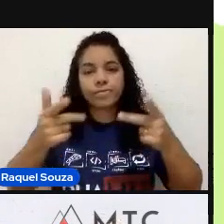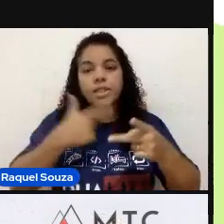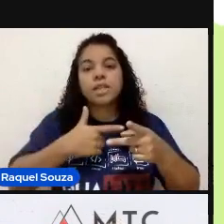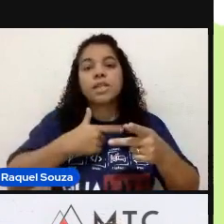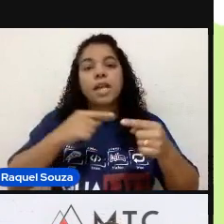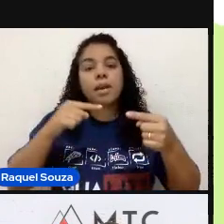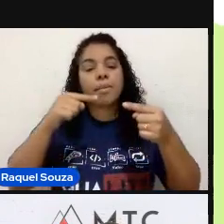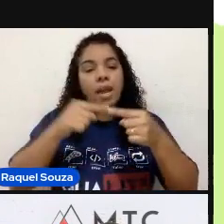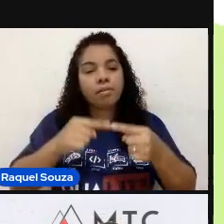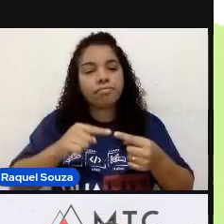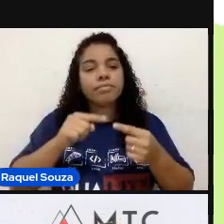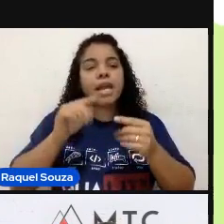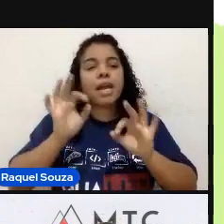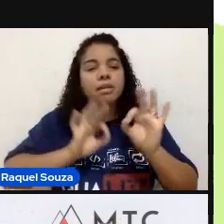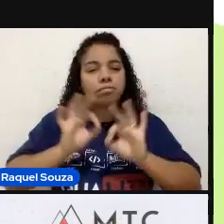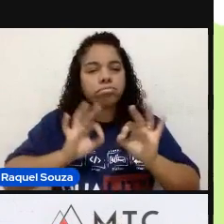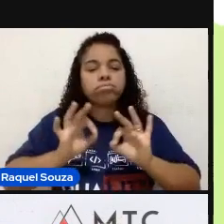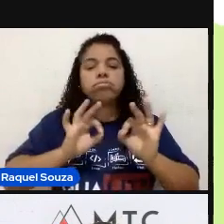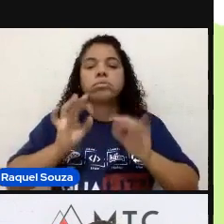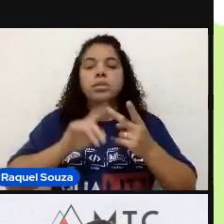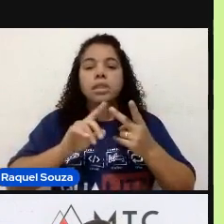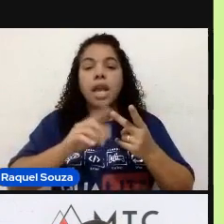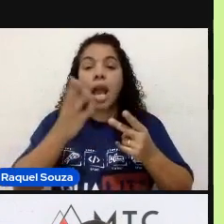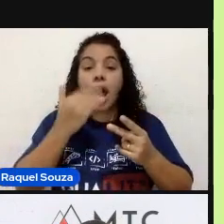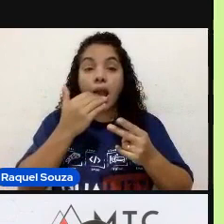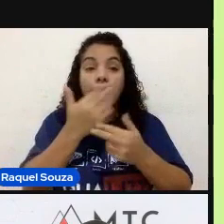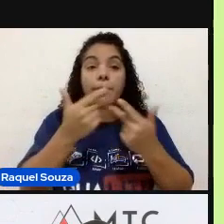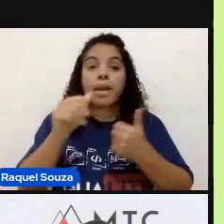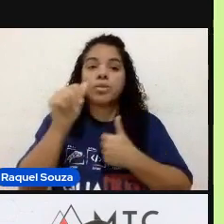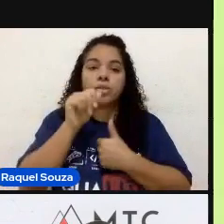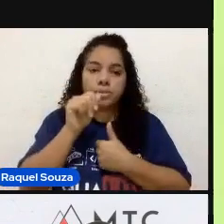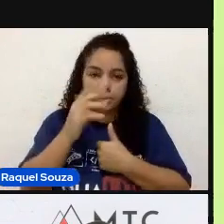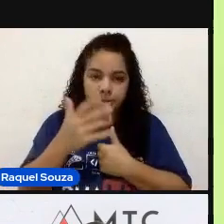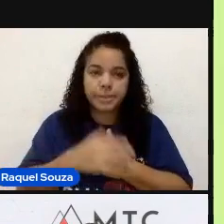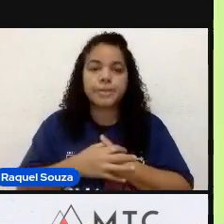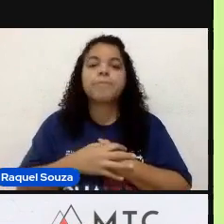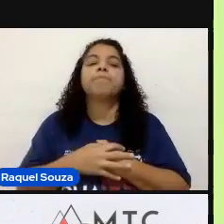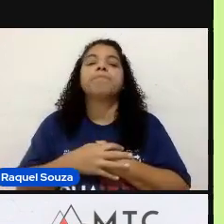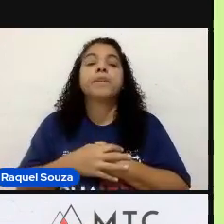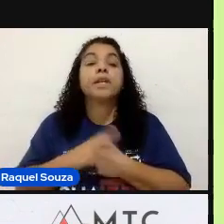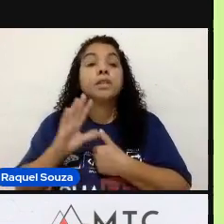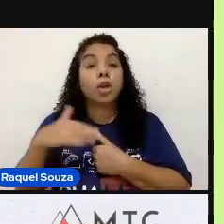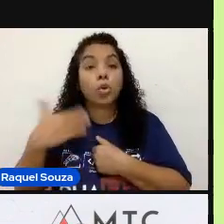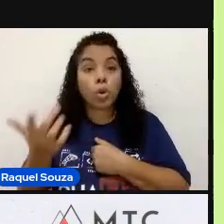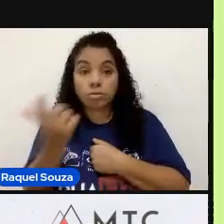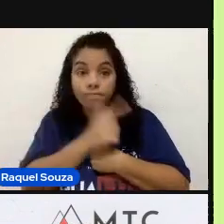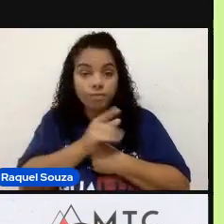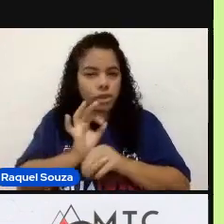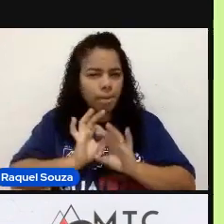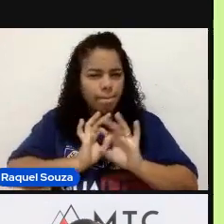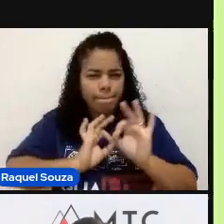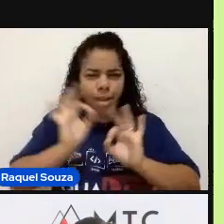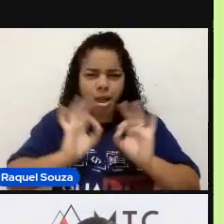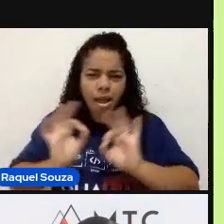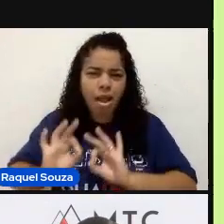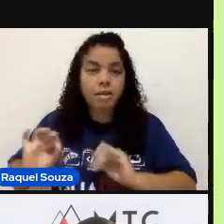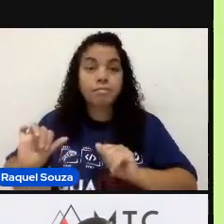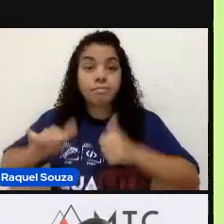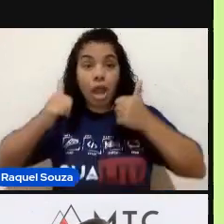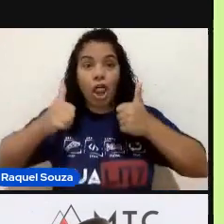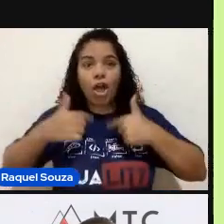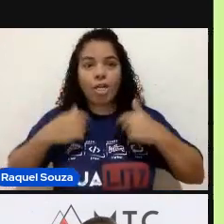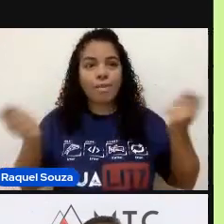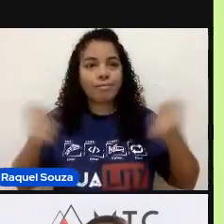na organização, alimentos e bebida. Então, quando eu consigo me organizar, como melhoro minha